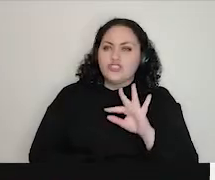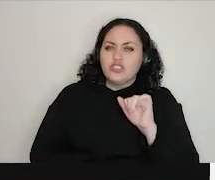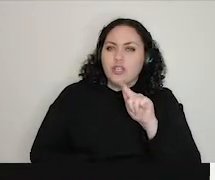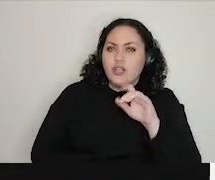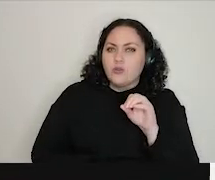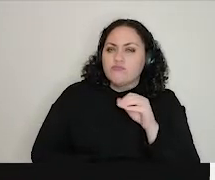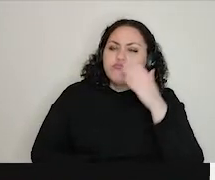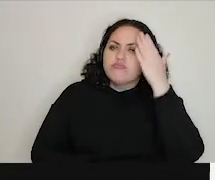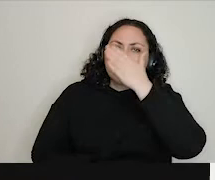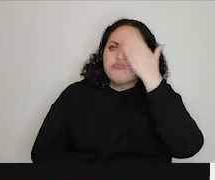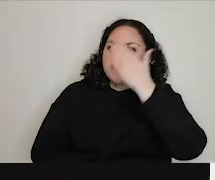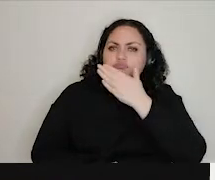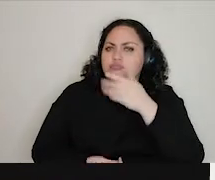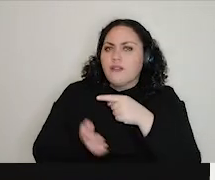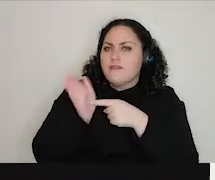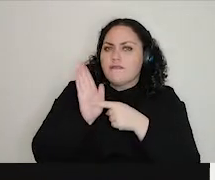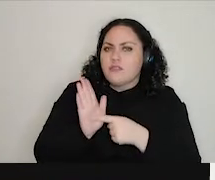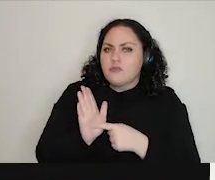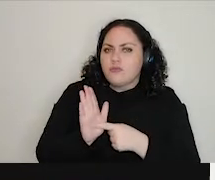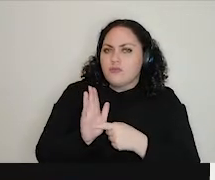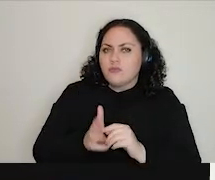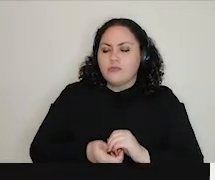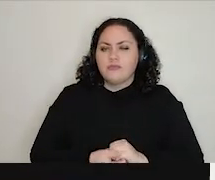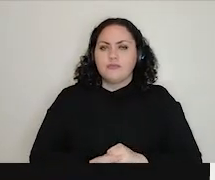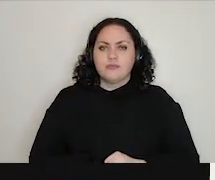Tiago, não tá aparecendo pra gente.